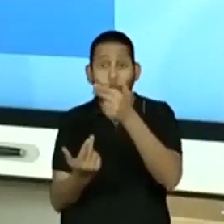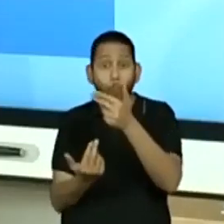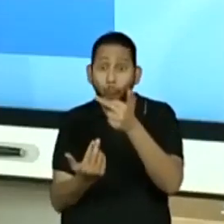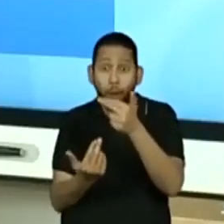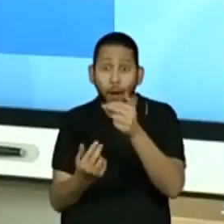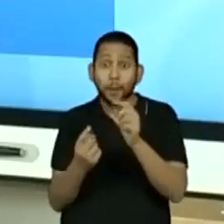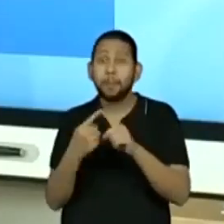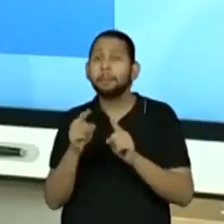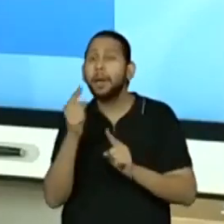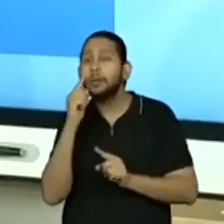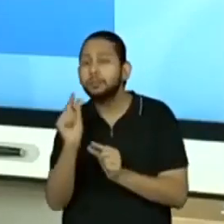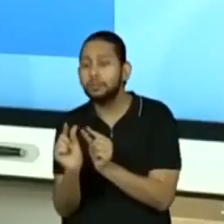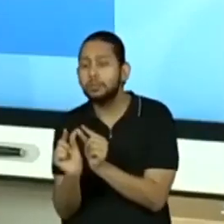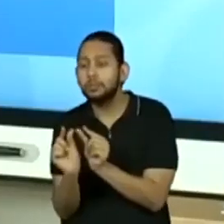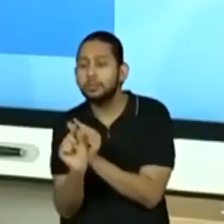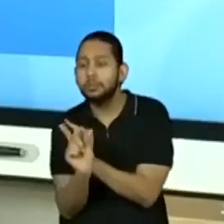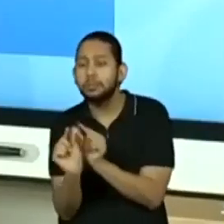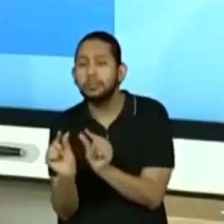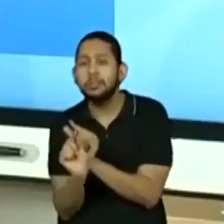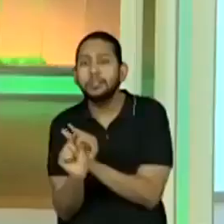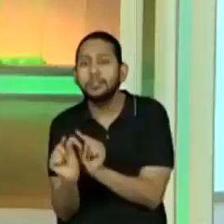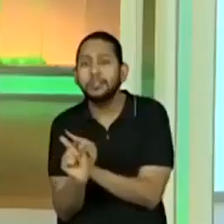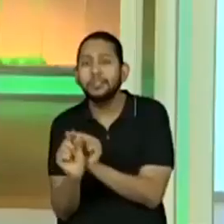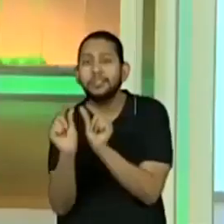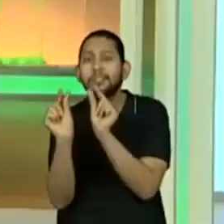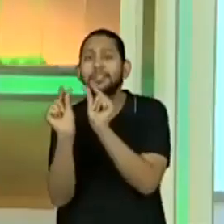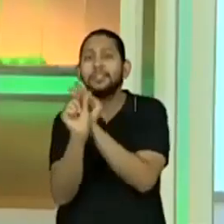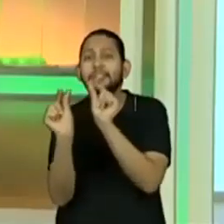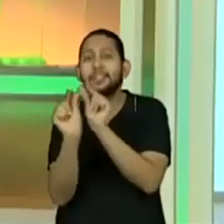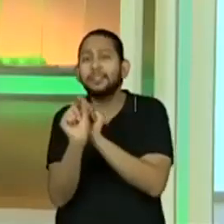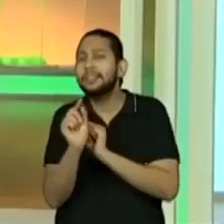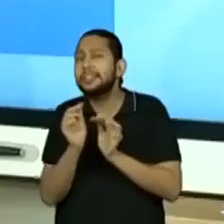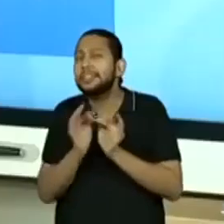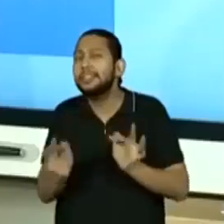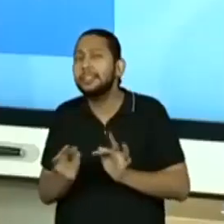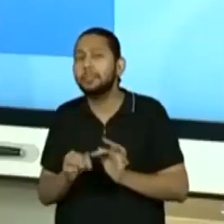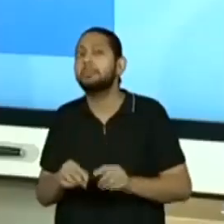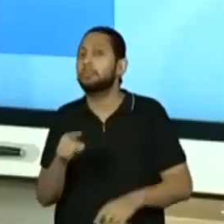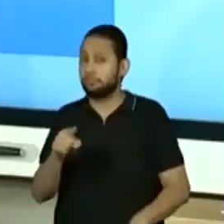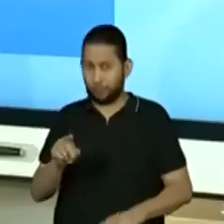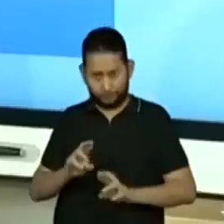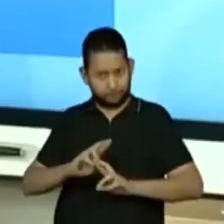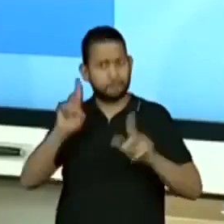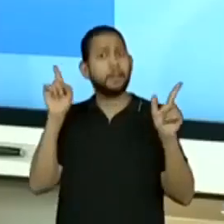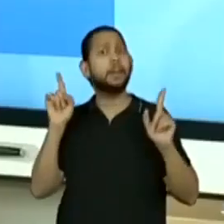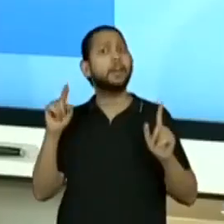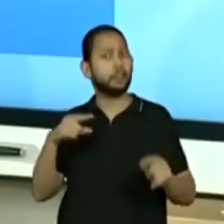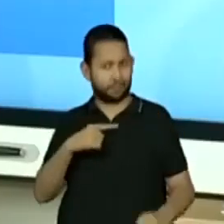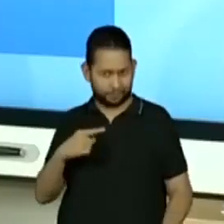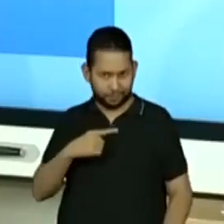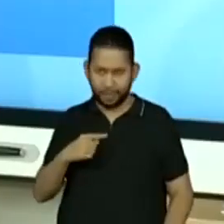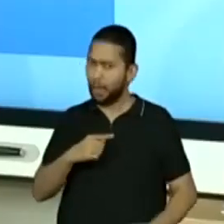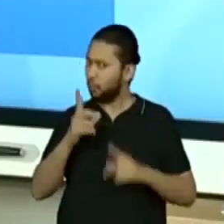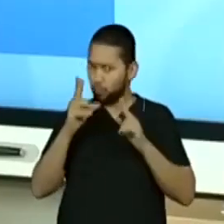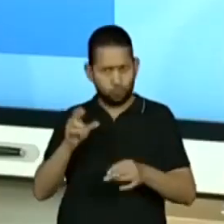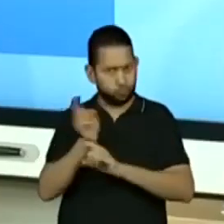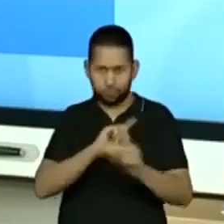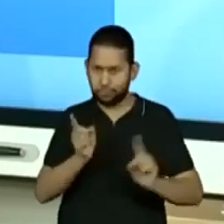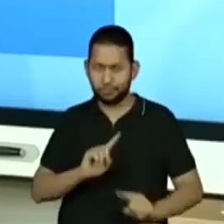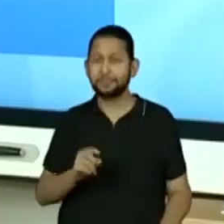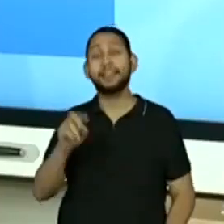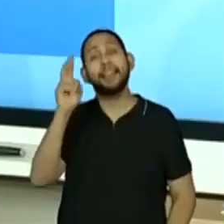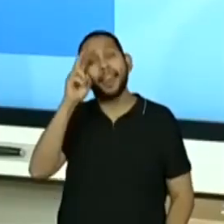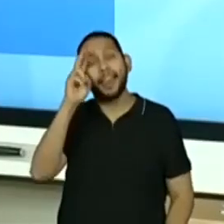formando quantidades diferentes, indicando numerais diferentes. E é importante que você perceba isso. Por quê? Lembra